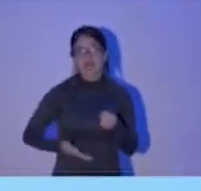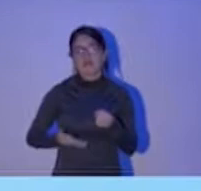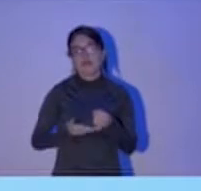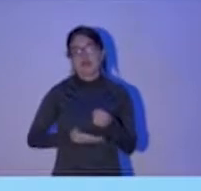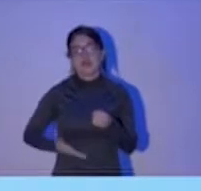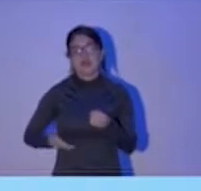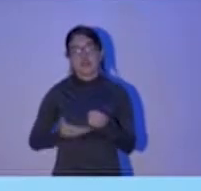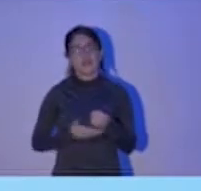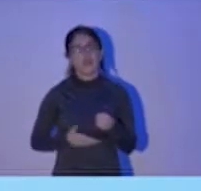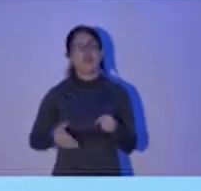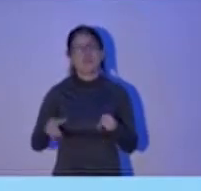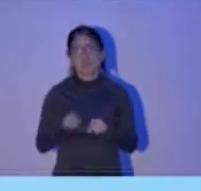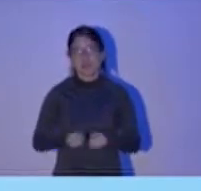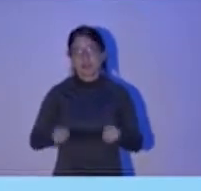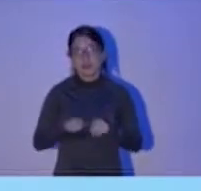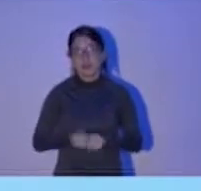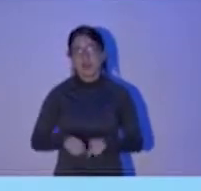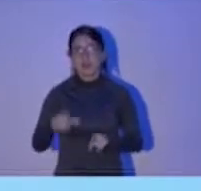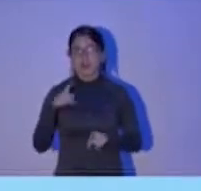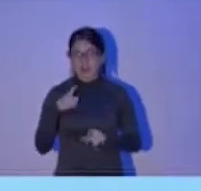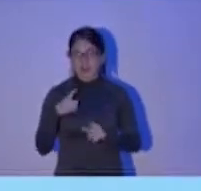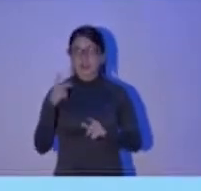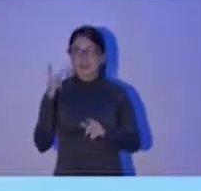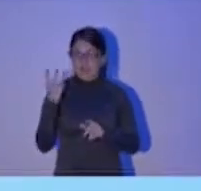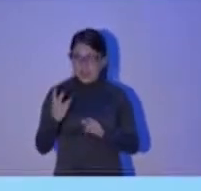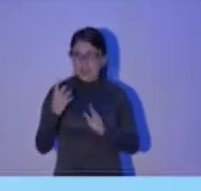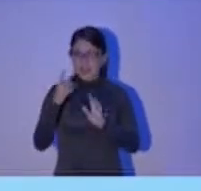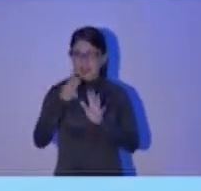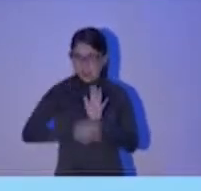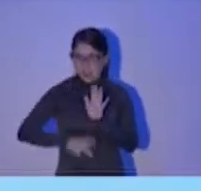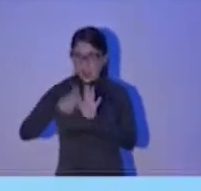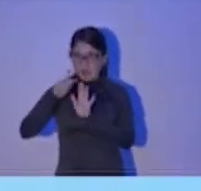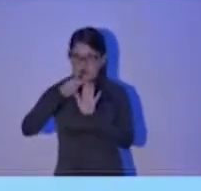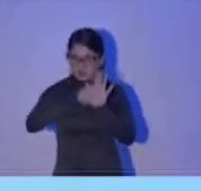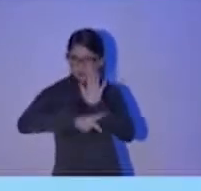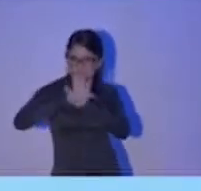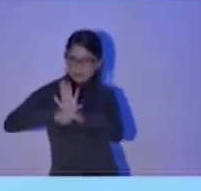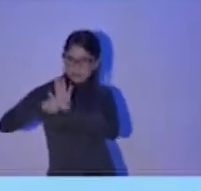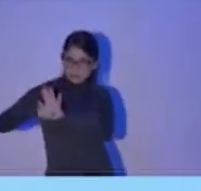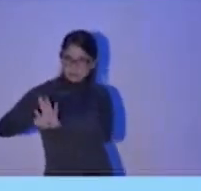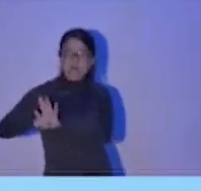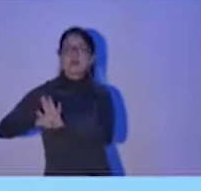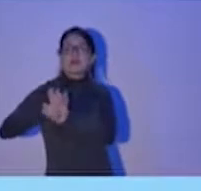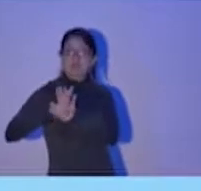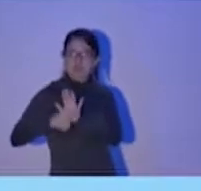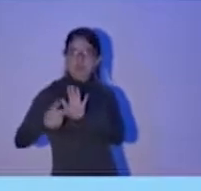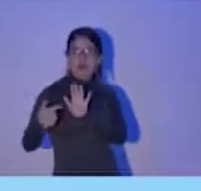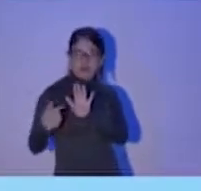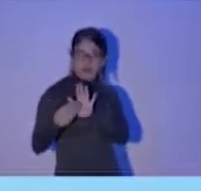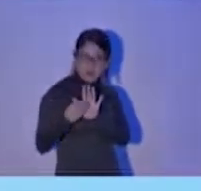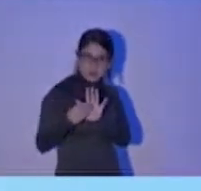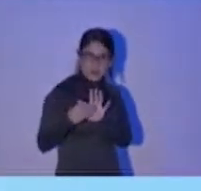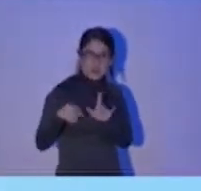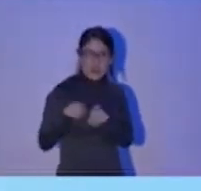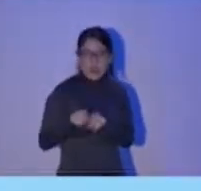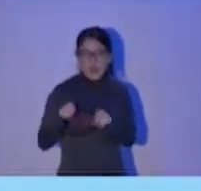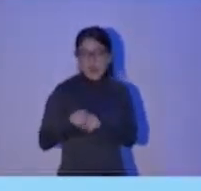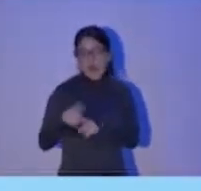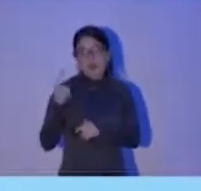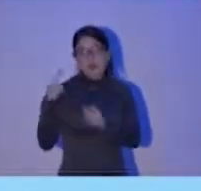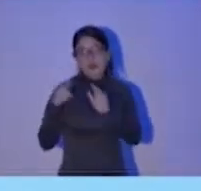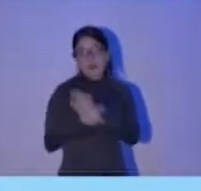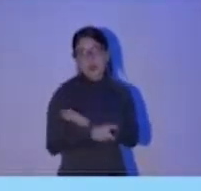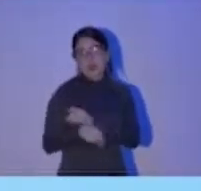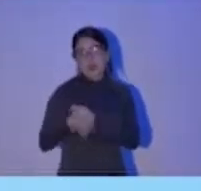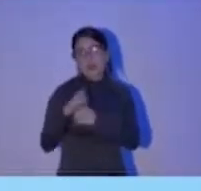a gente mostrou aqui e que aparecem. A gente vai falar dele também, que está aqui como uma das perguntas mais votadas, eu já vou entrar